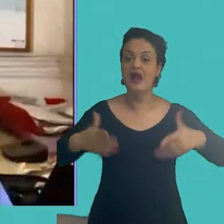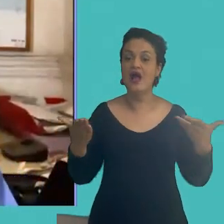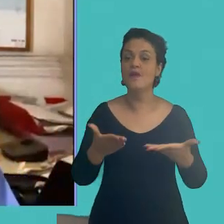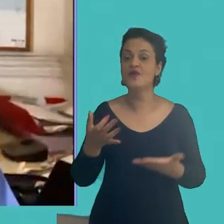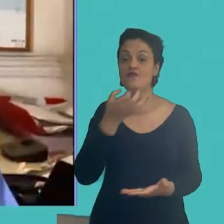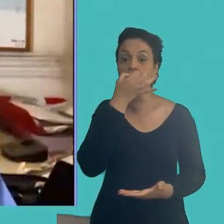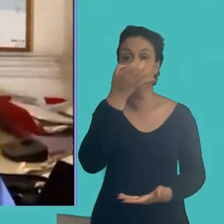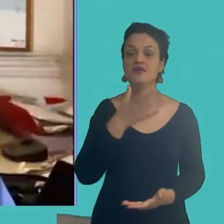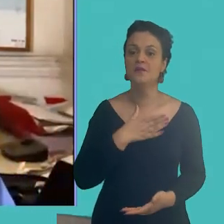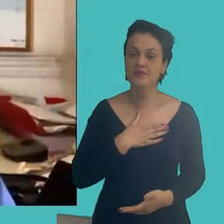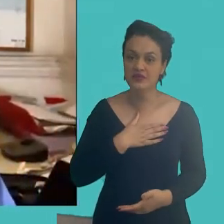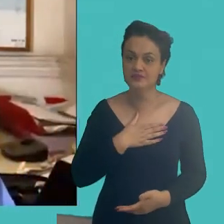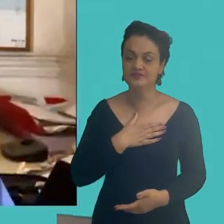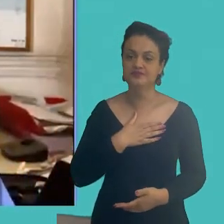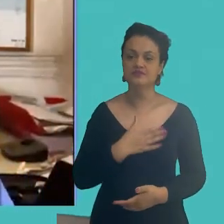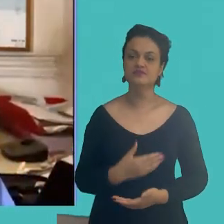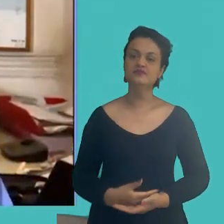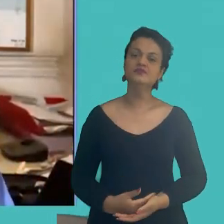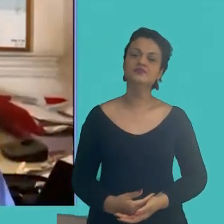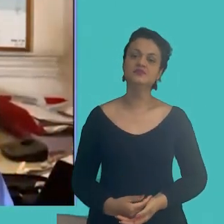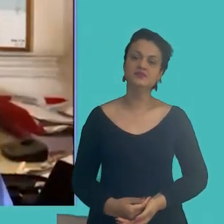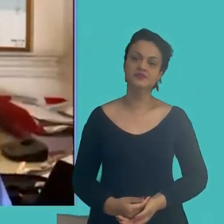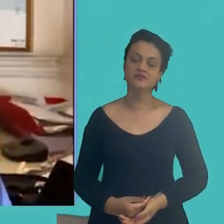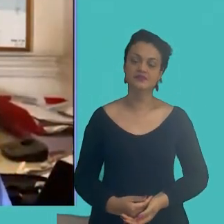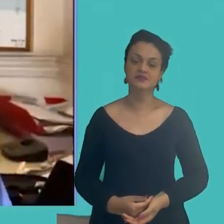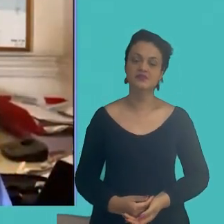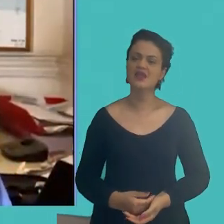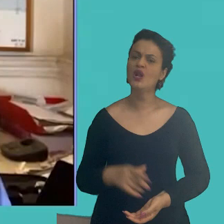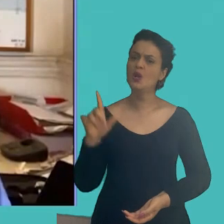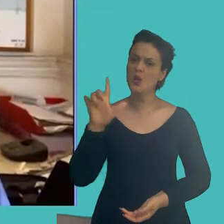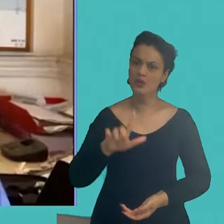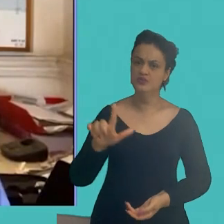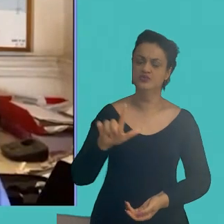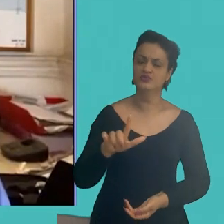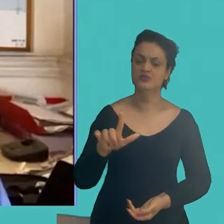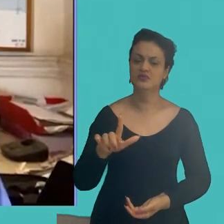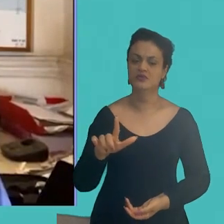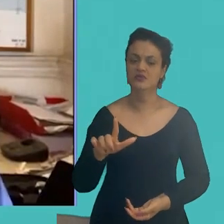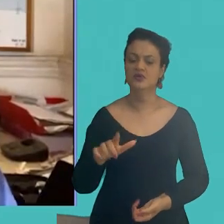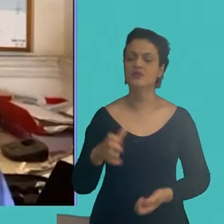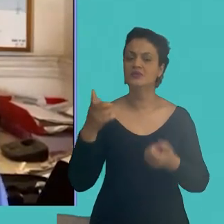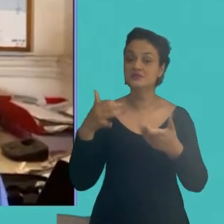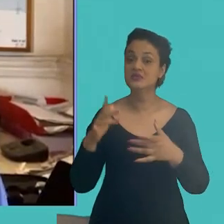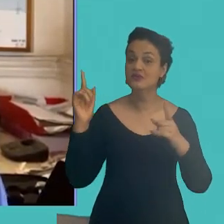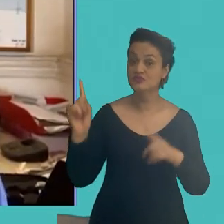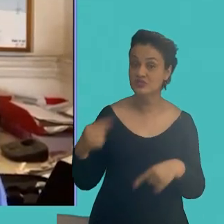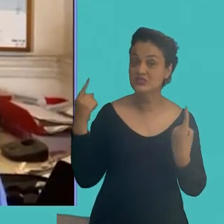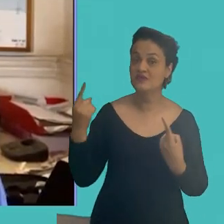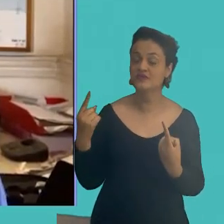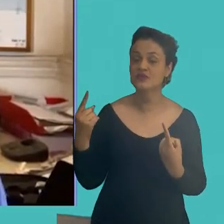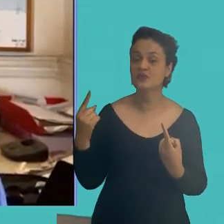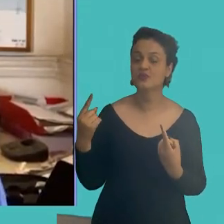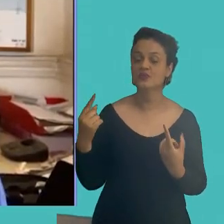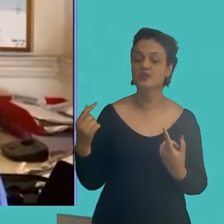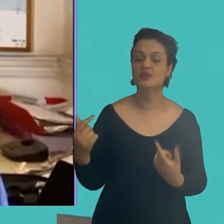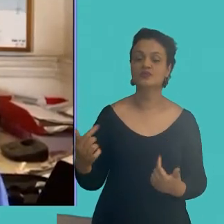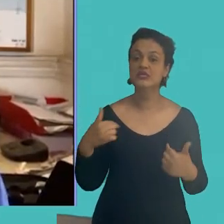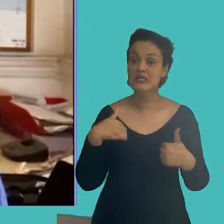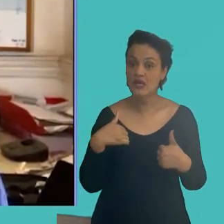mesmo. É óbvio que quando se trata do desafio ao que eu, William, considero que